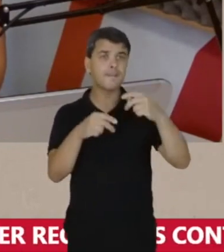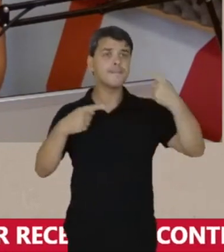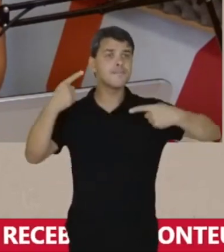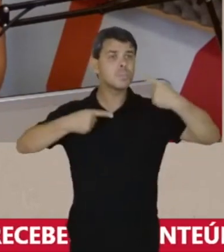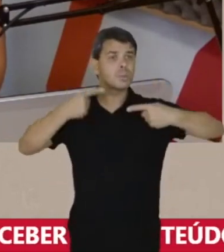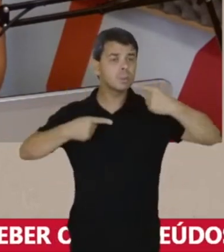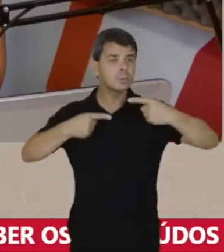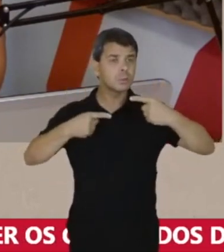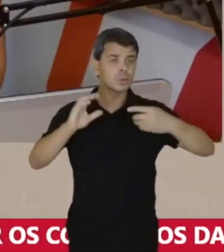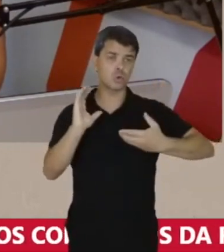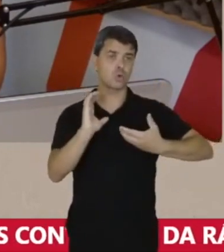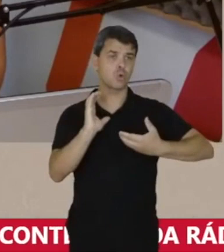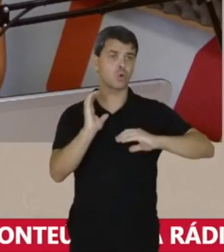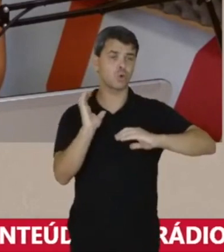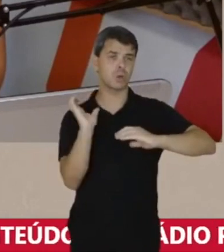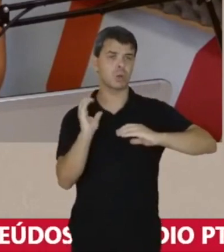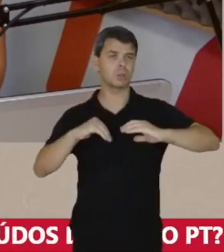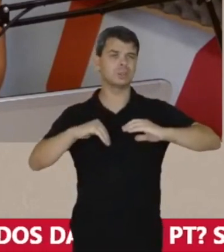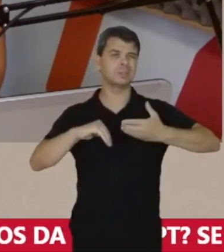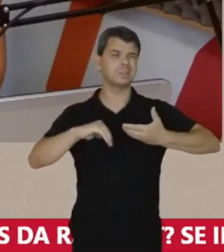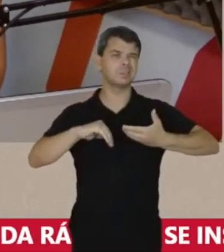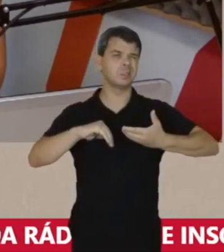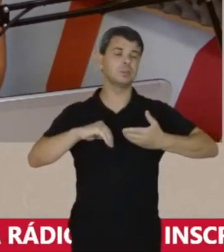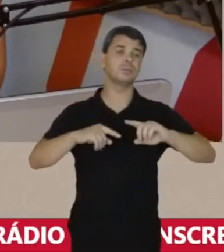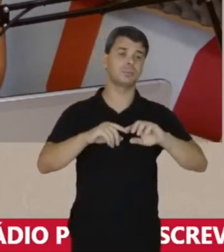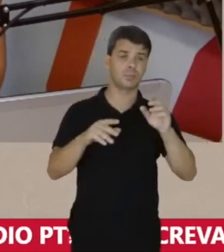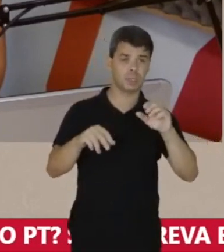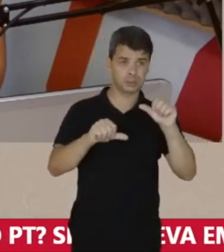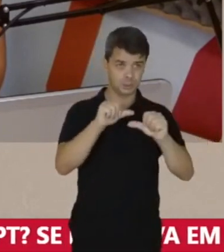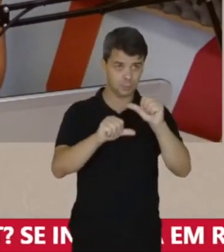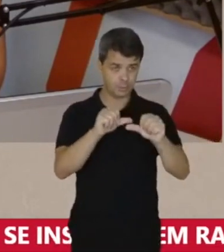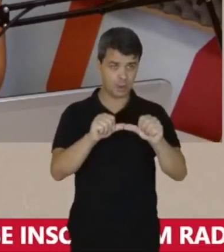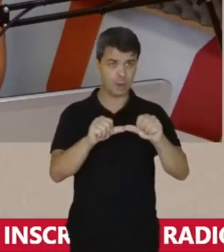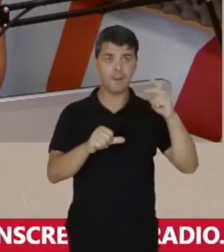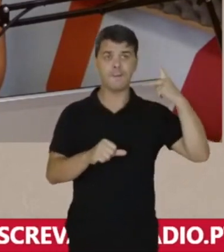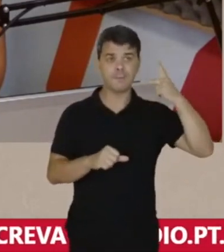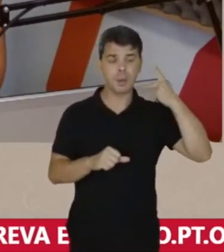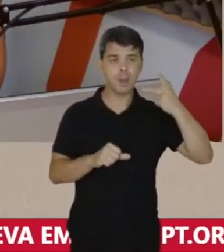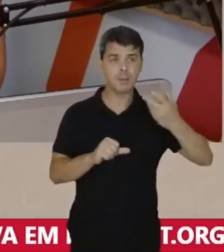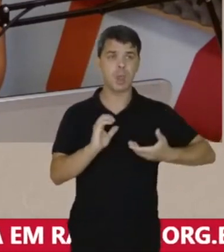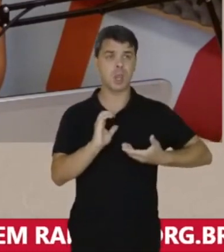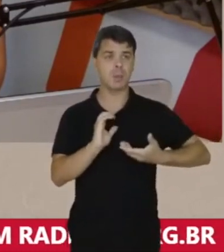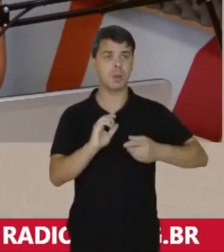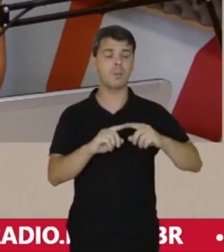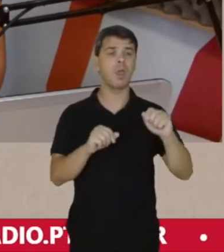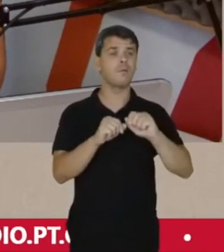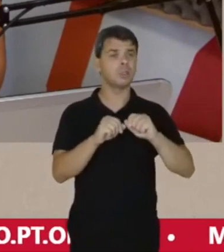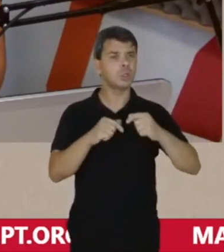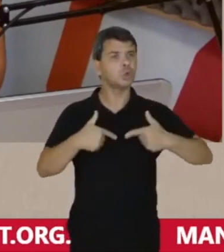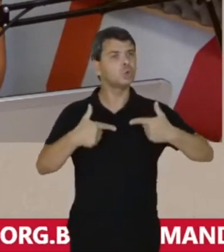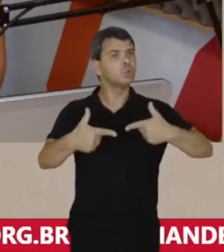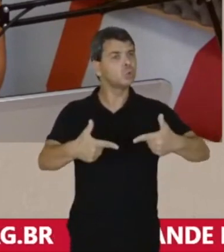quer que o Congresso se transforme, quer que a Câmara dos Vereadores se transforme, então se coloque à disposição